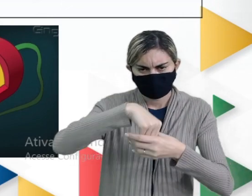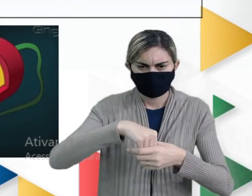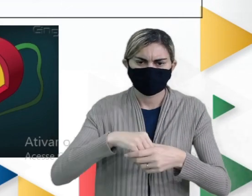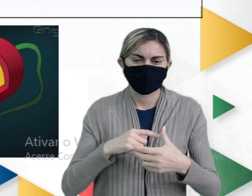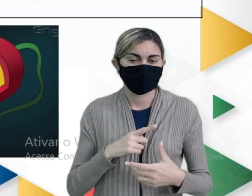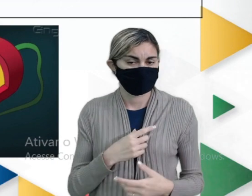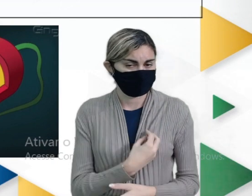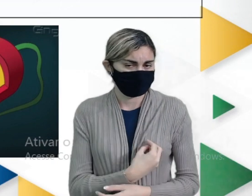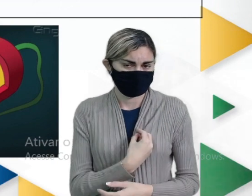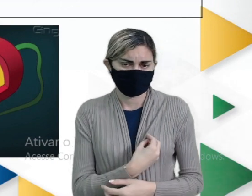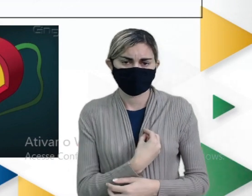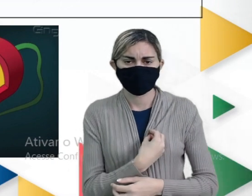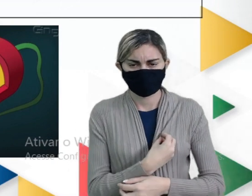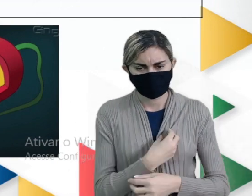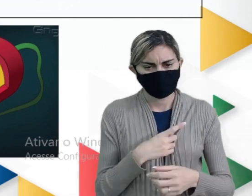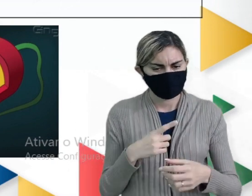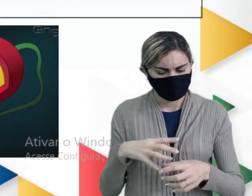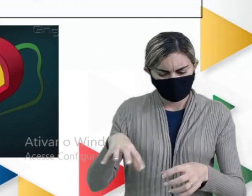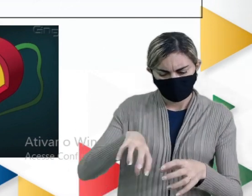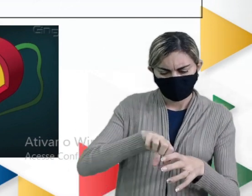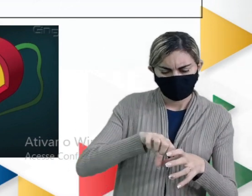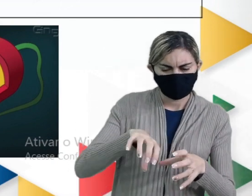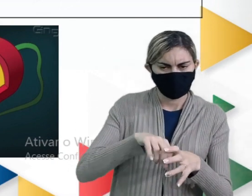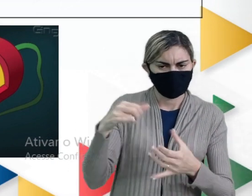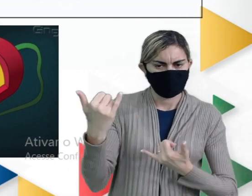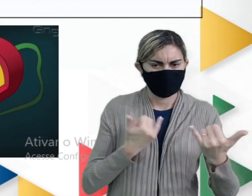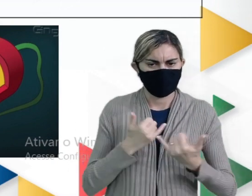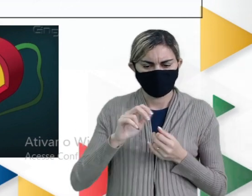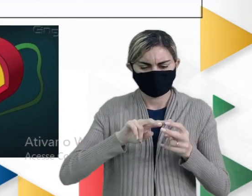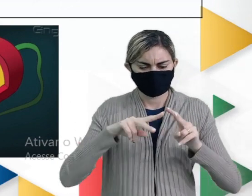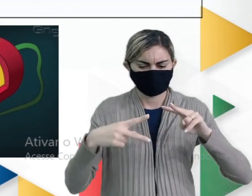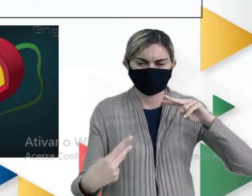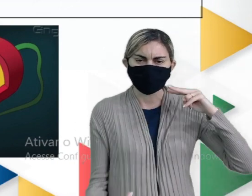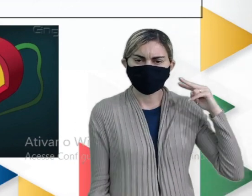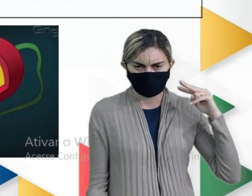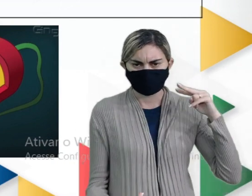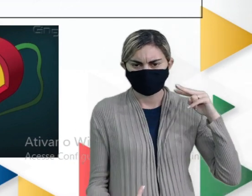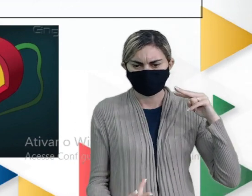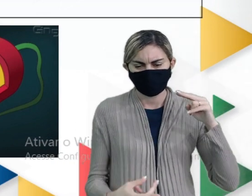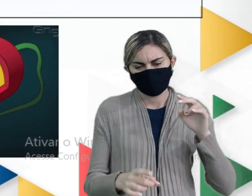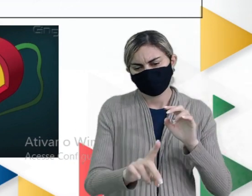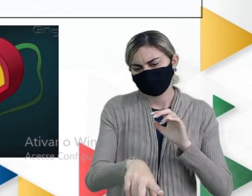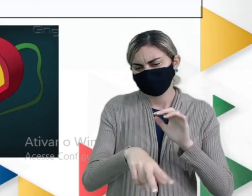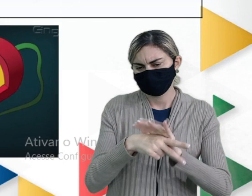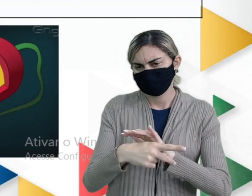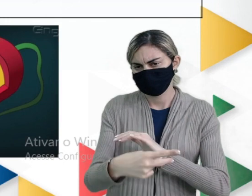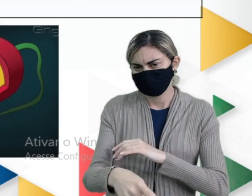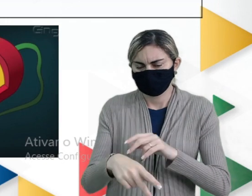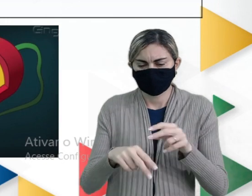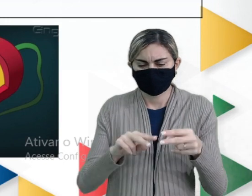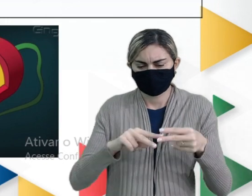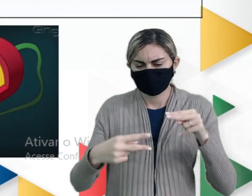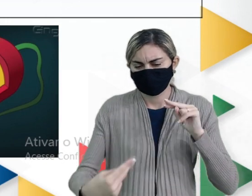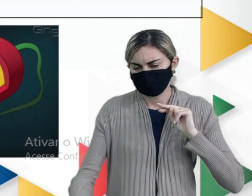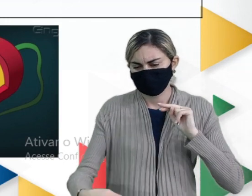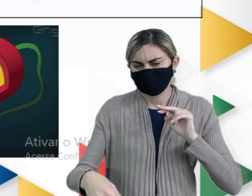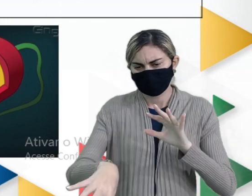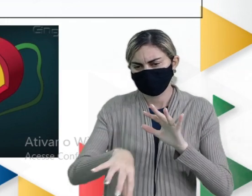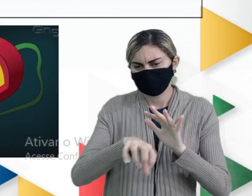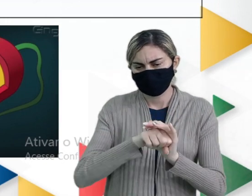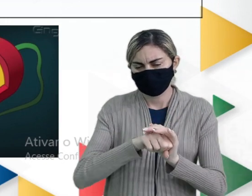são vivas, vão carregar a informação genética de um determinado organismo e vão ser capazes